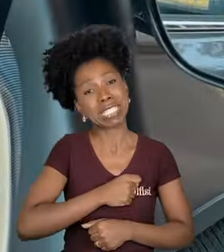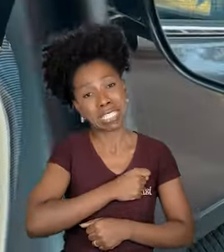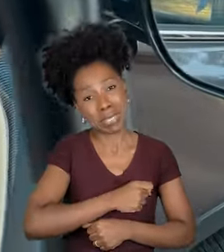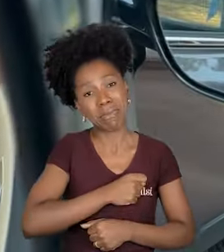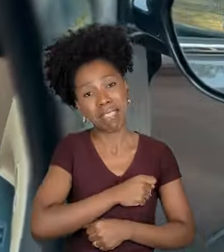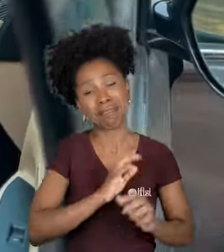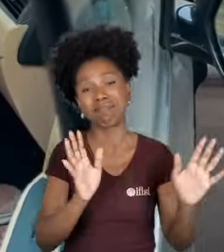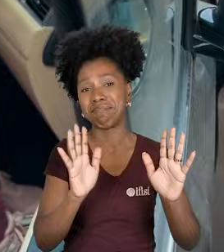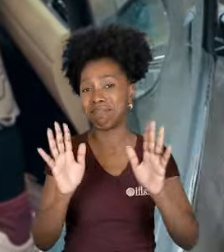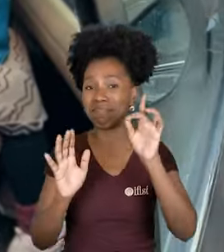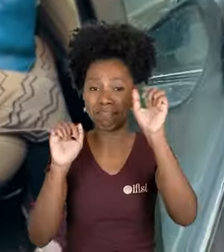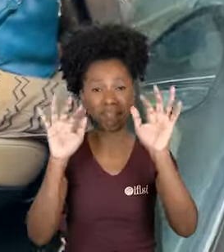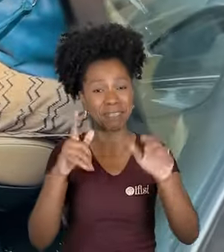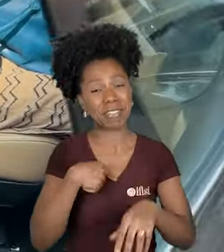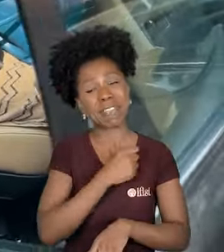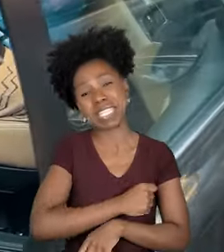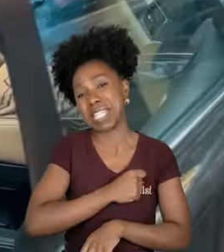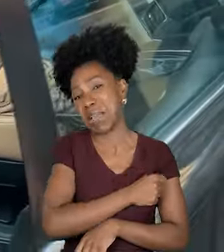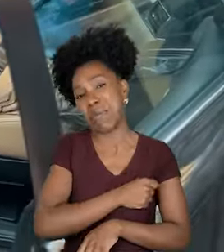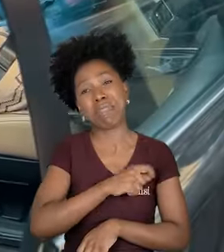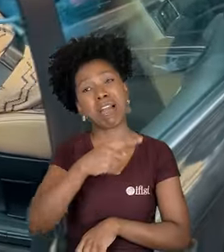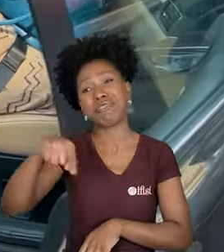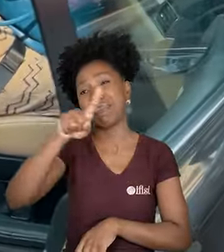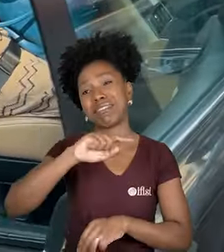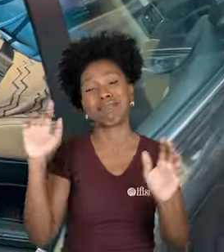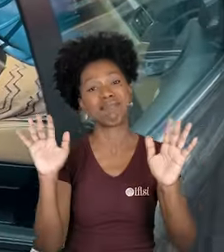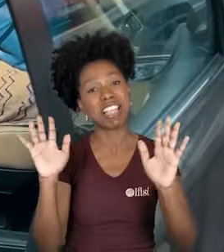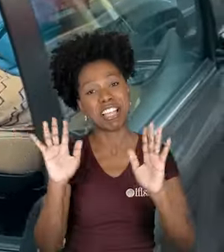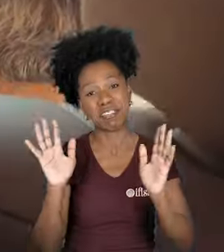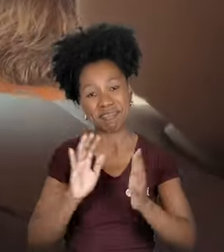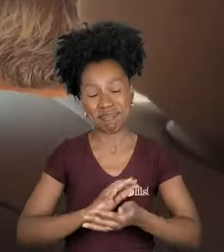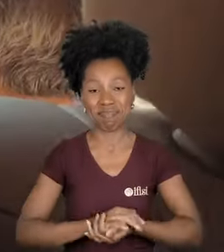Senti saudade. Fiquem com Deus. Eu também vou sentir saudade do jeito que tu vai.